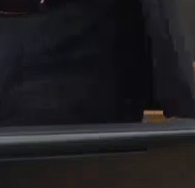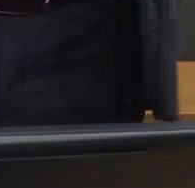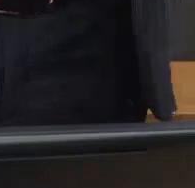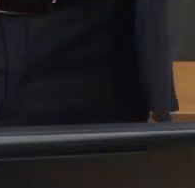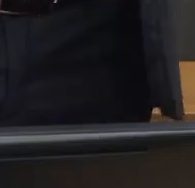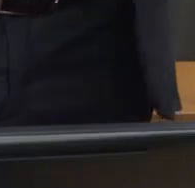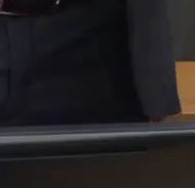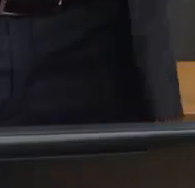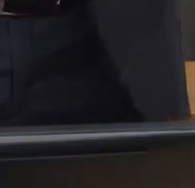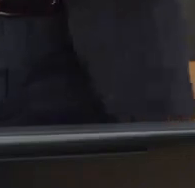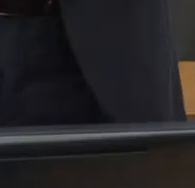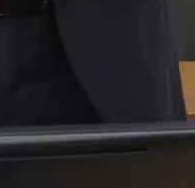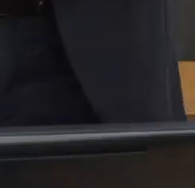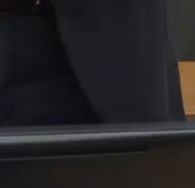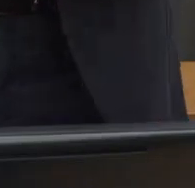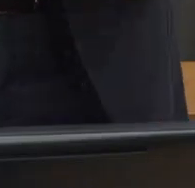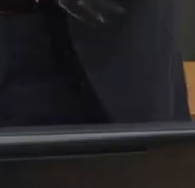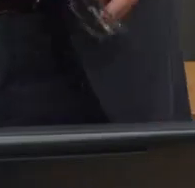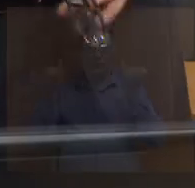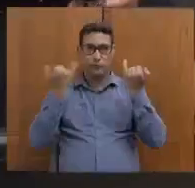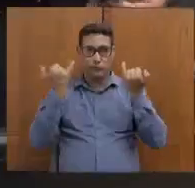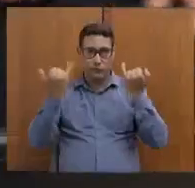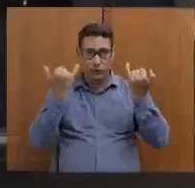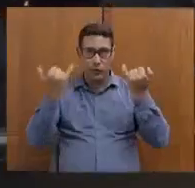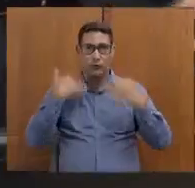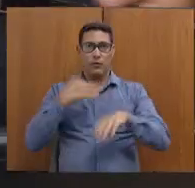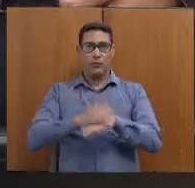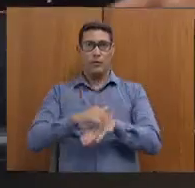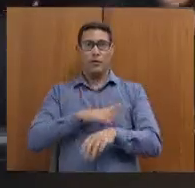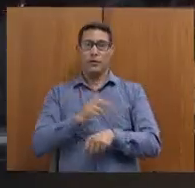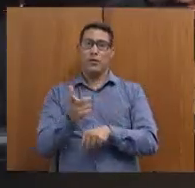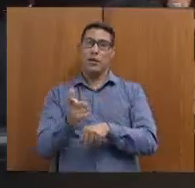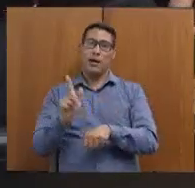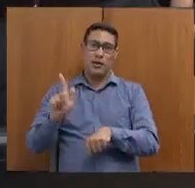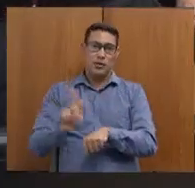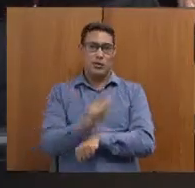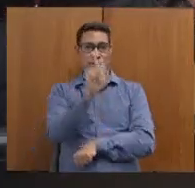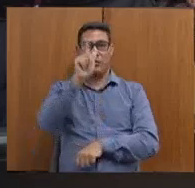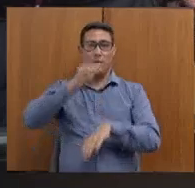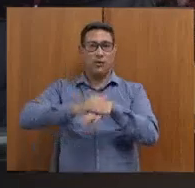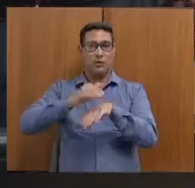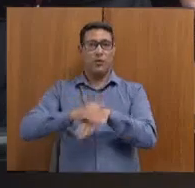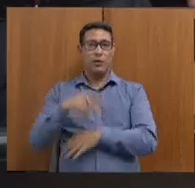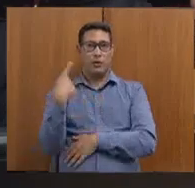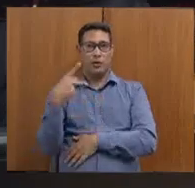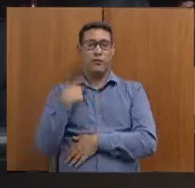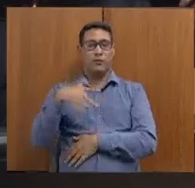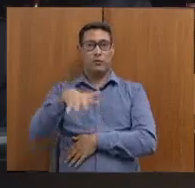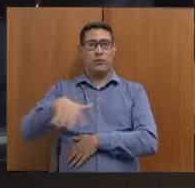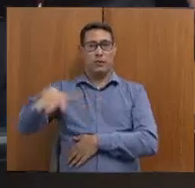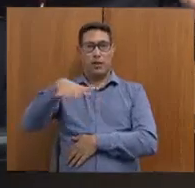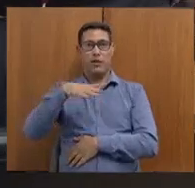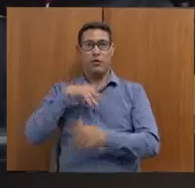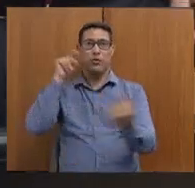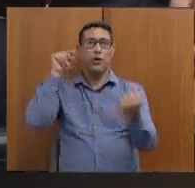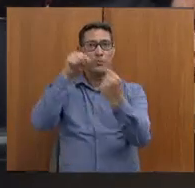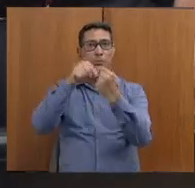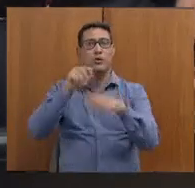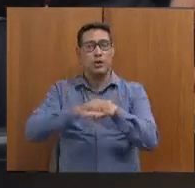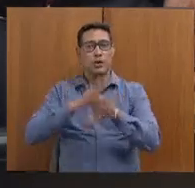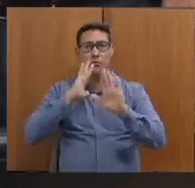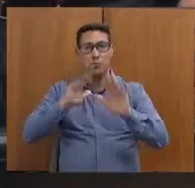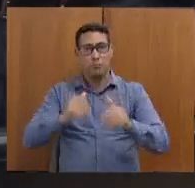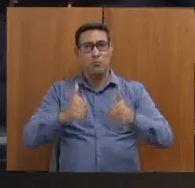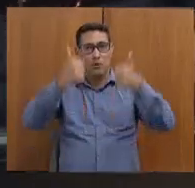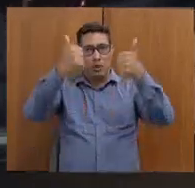para prestar informações sobre a gestão de suas respectivas áreas, com o objetivo de aprimorar a